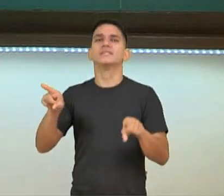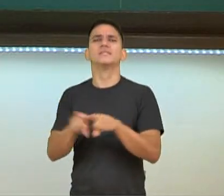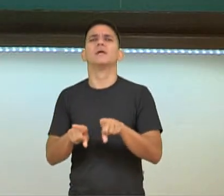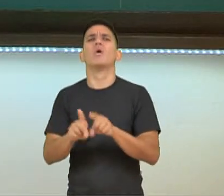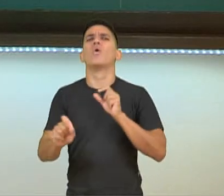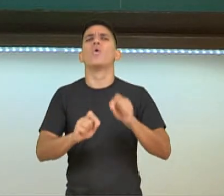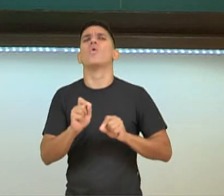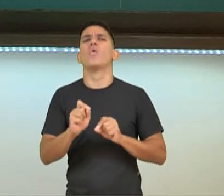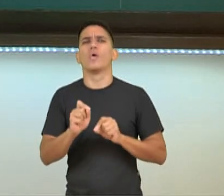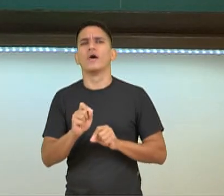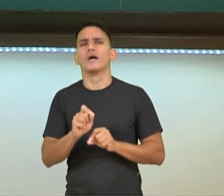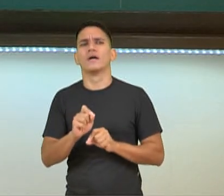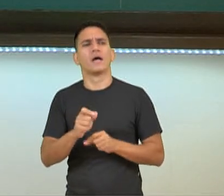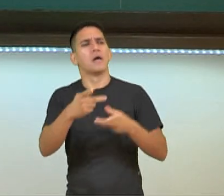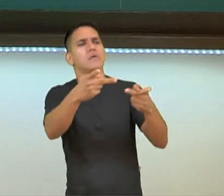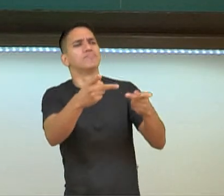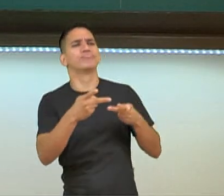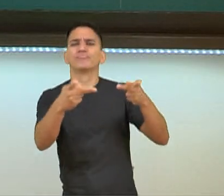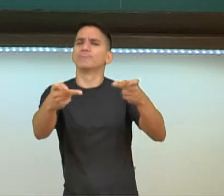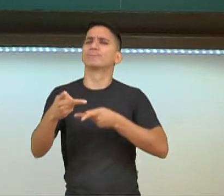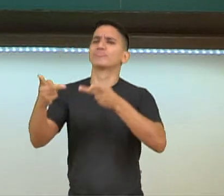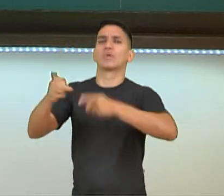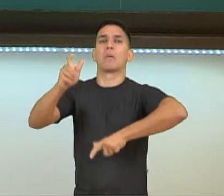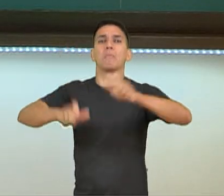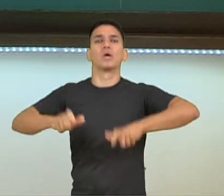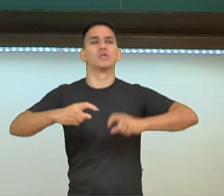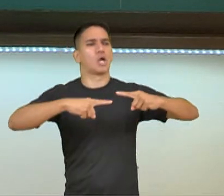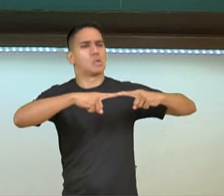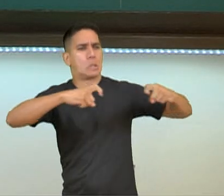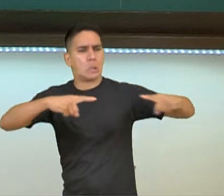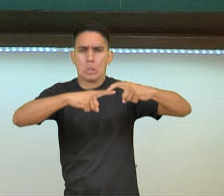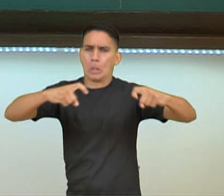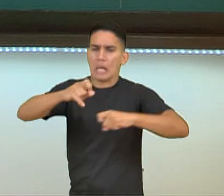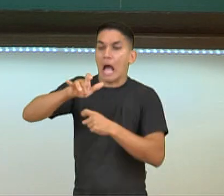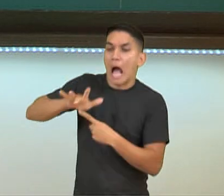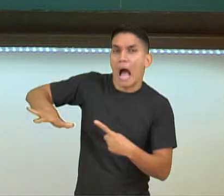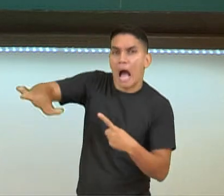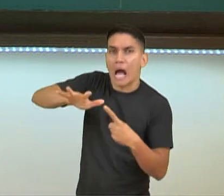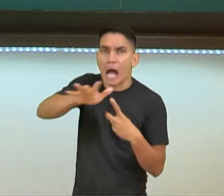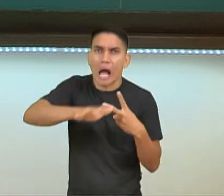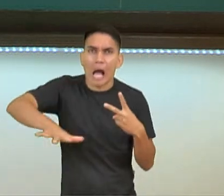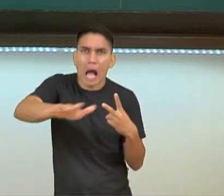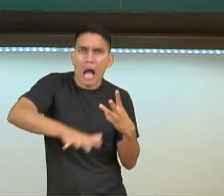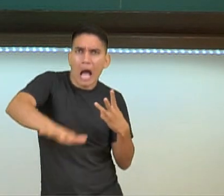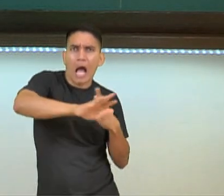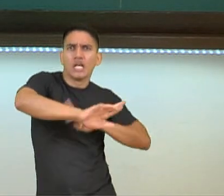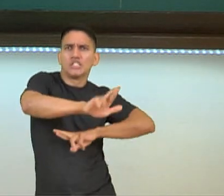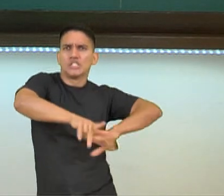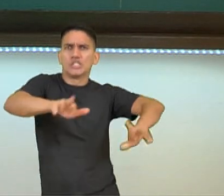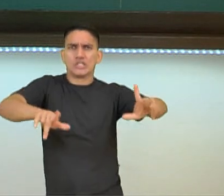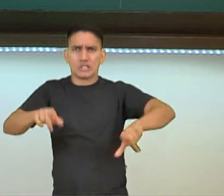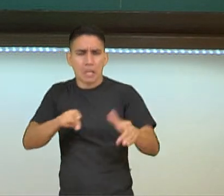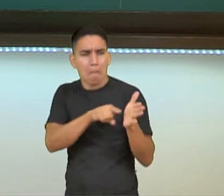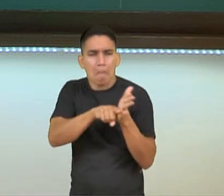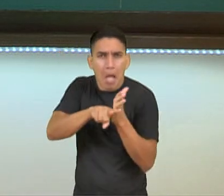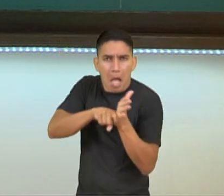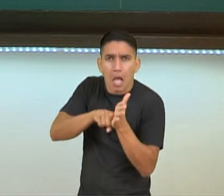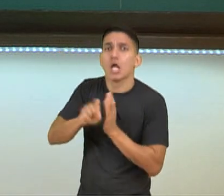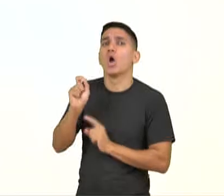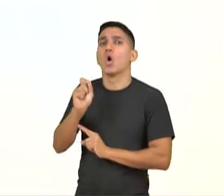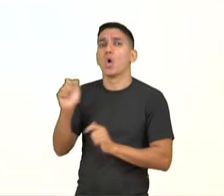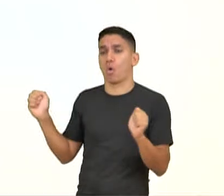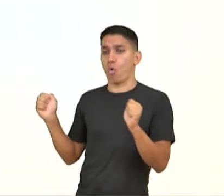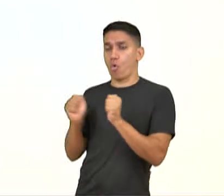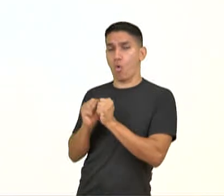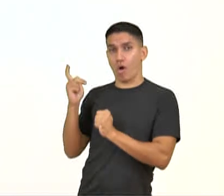acabar chamando vários cientistas, vários especialistas em áreas importantes de pesquisa para seguir com